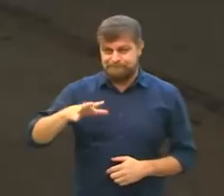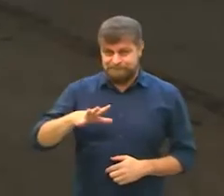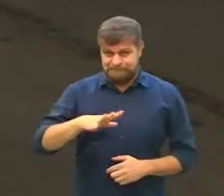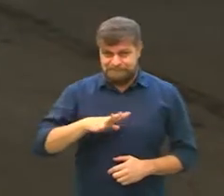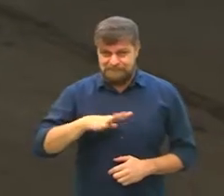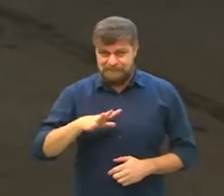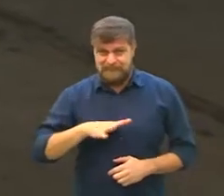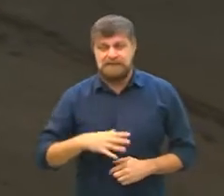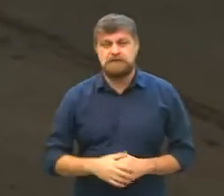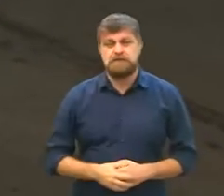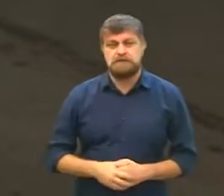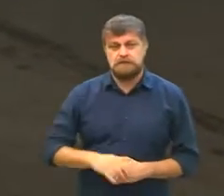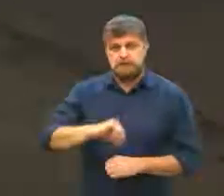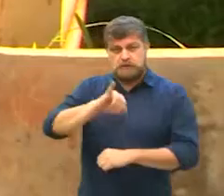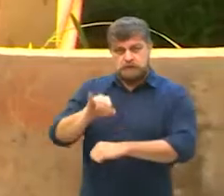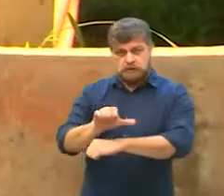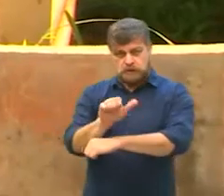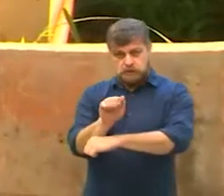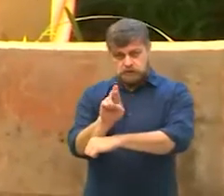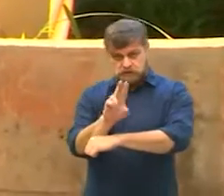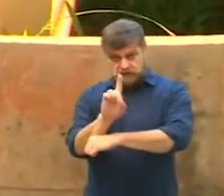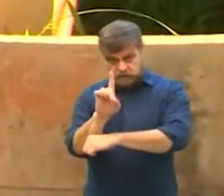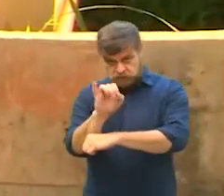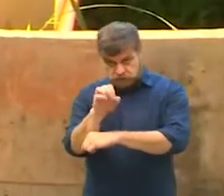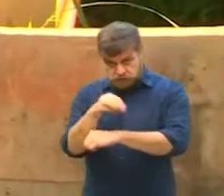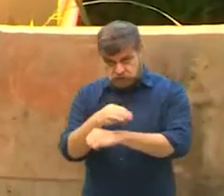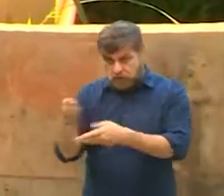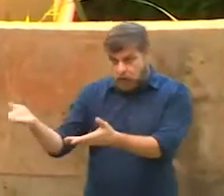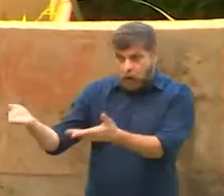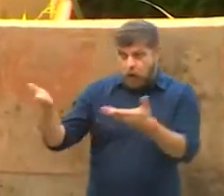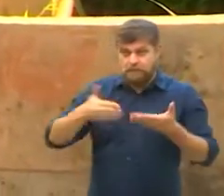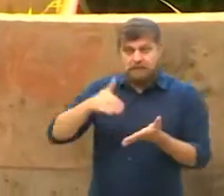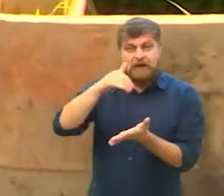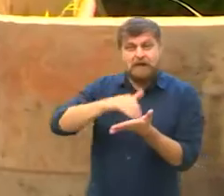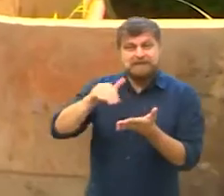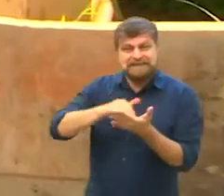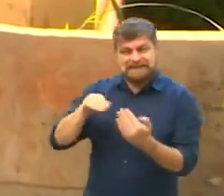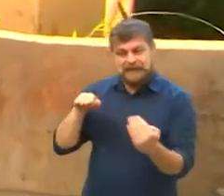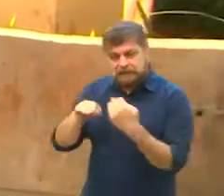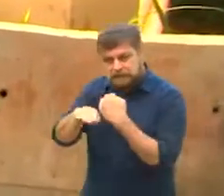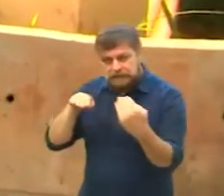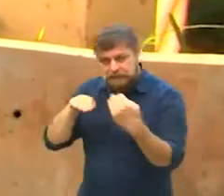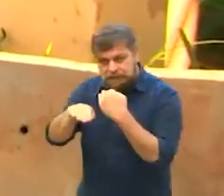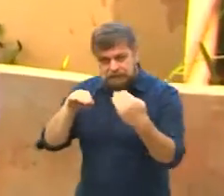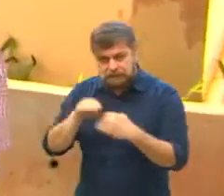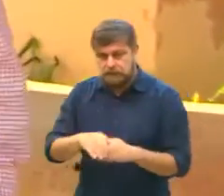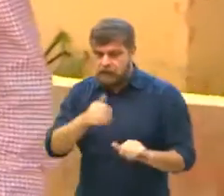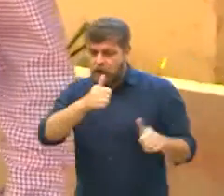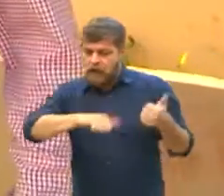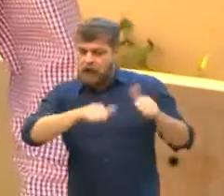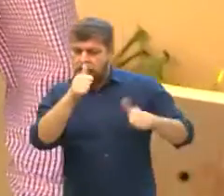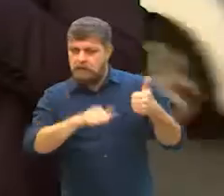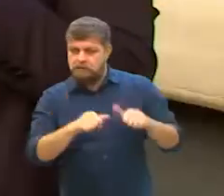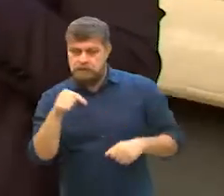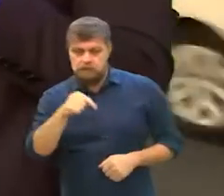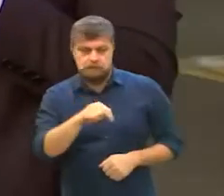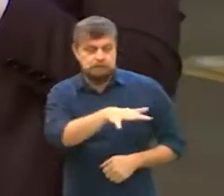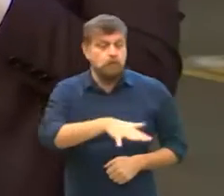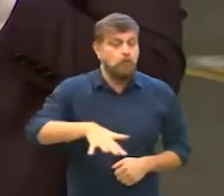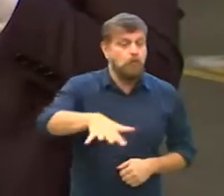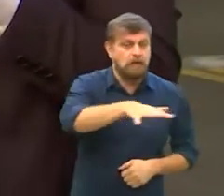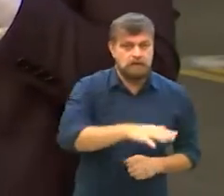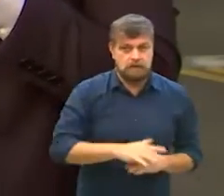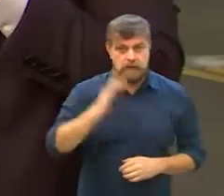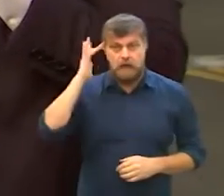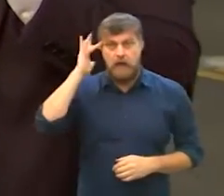dos moradores da Cidade Jardim, o vereador convidou o secretário municipal de Transportes de Campinas, que avaliou